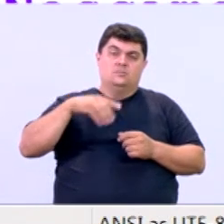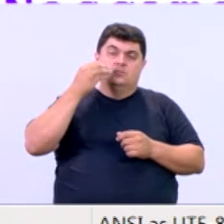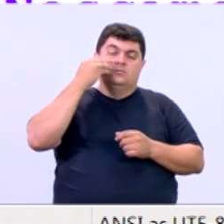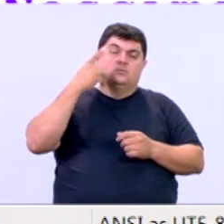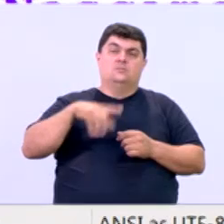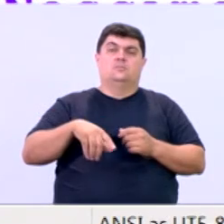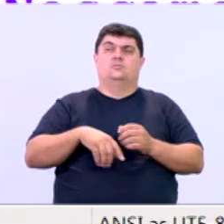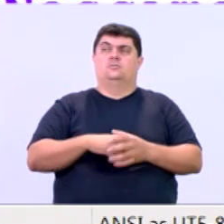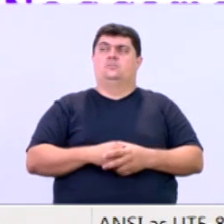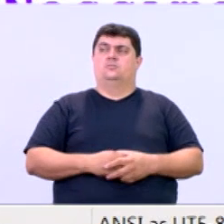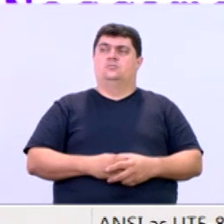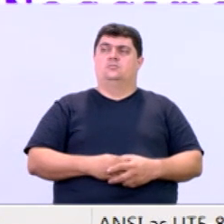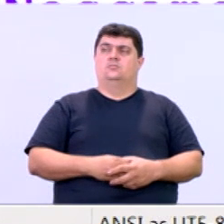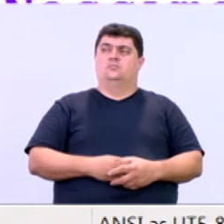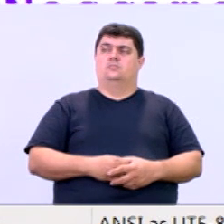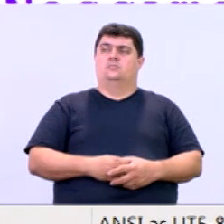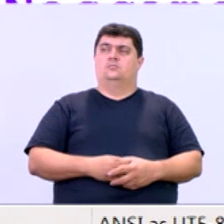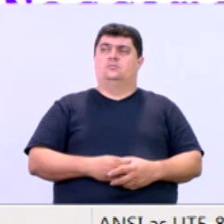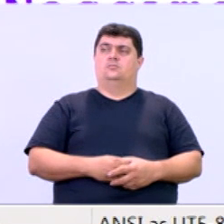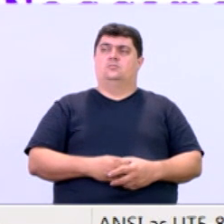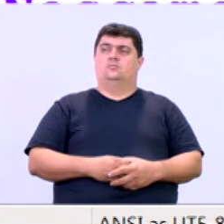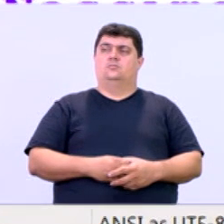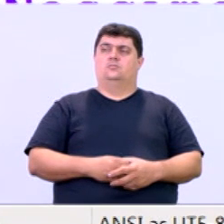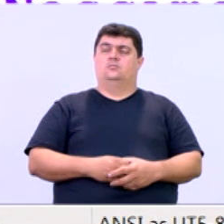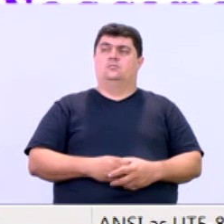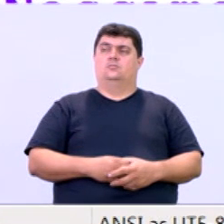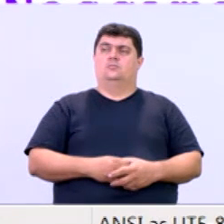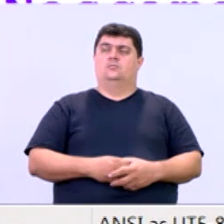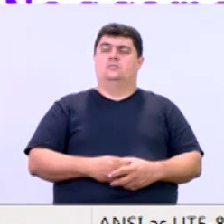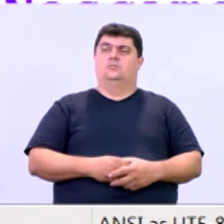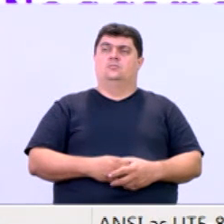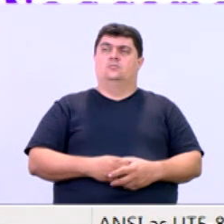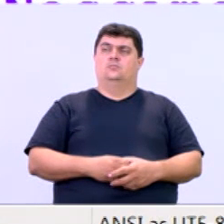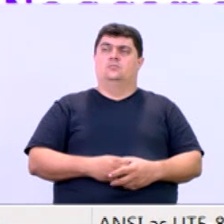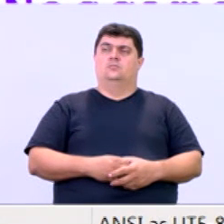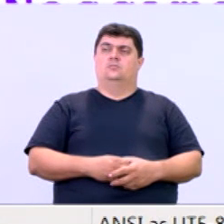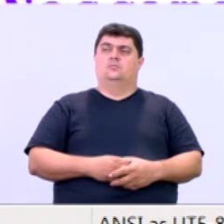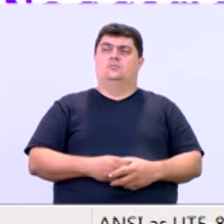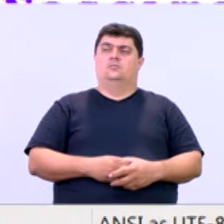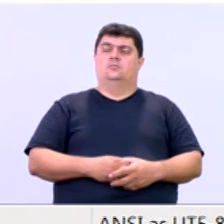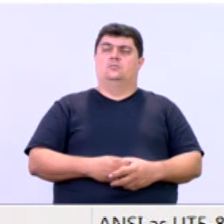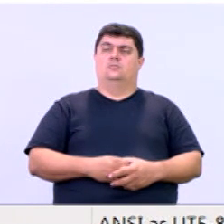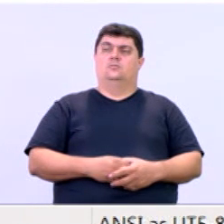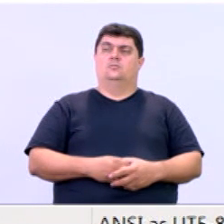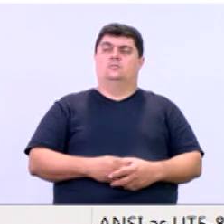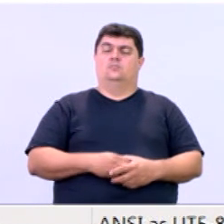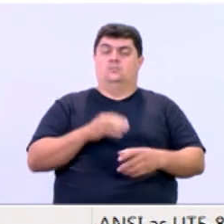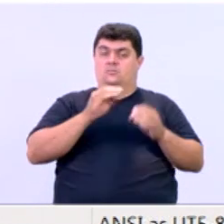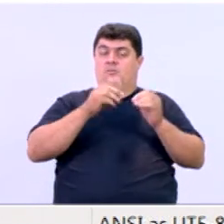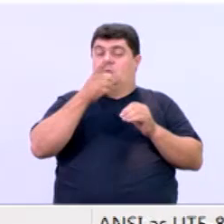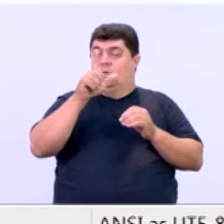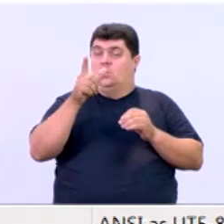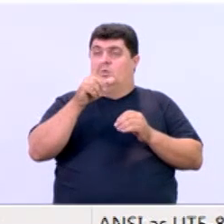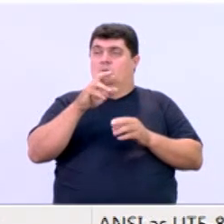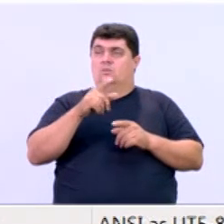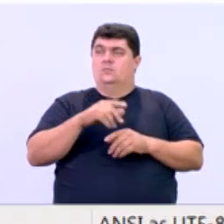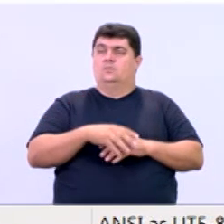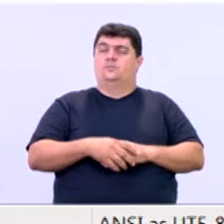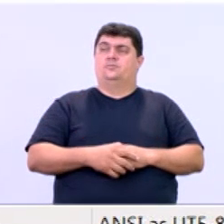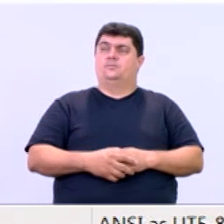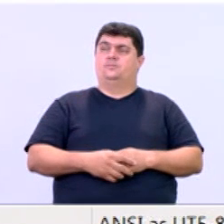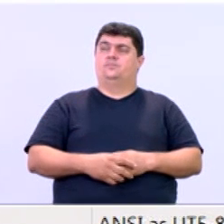Tá? Então, foi acrescentando a data e vamos acrescentar mais um campinho aqui que é